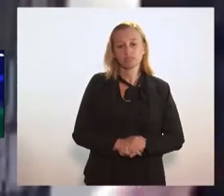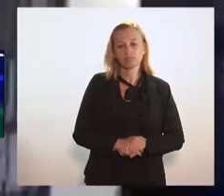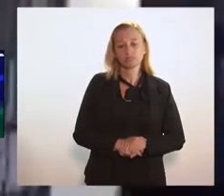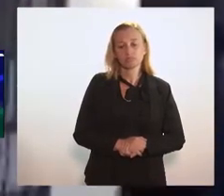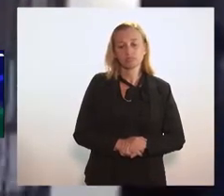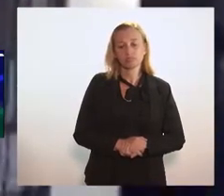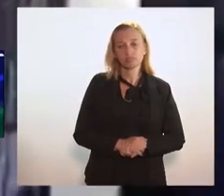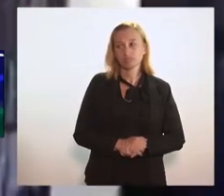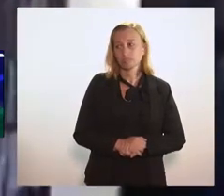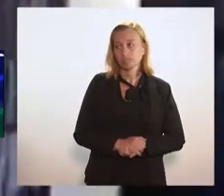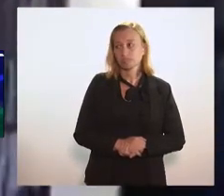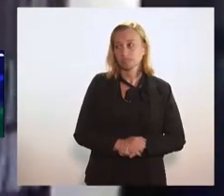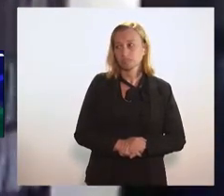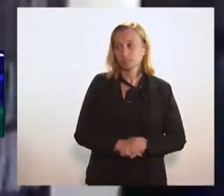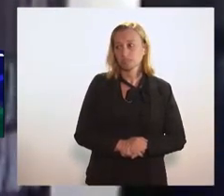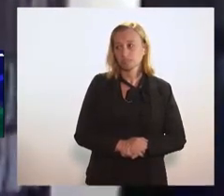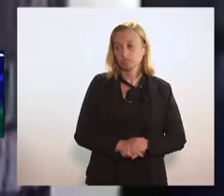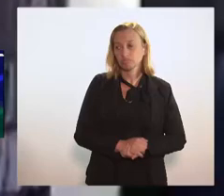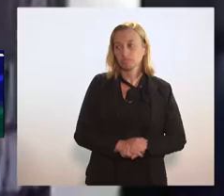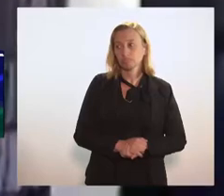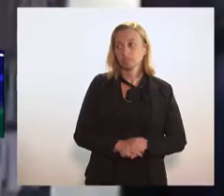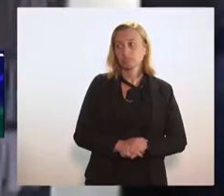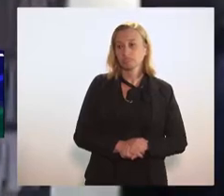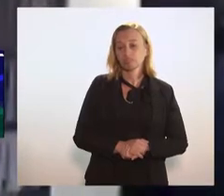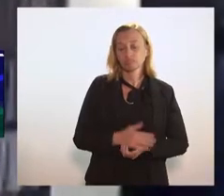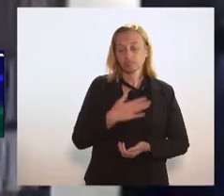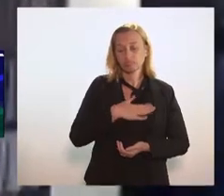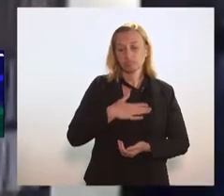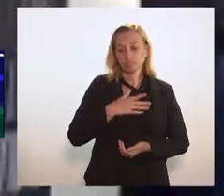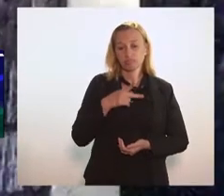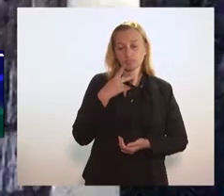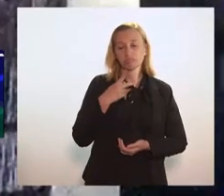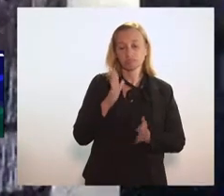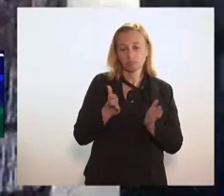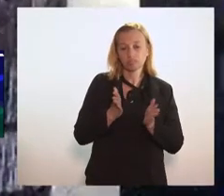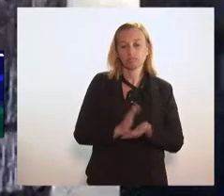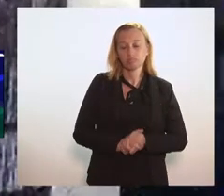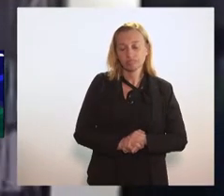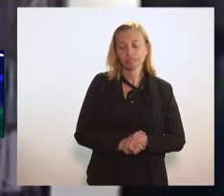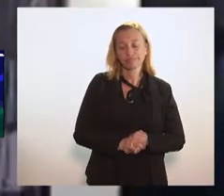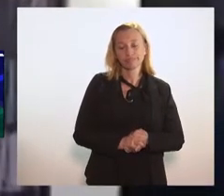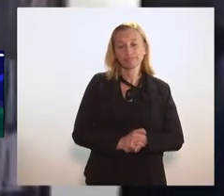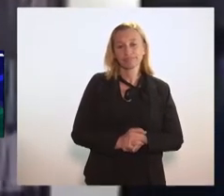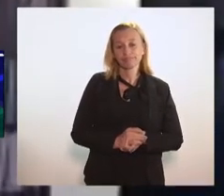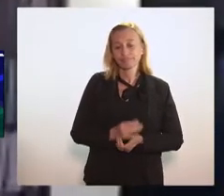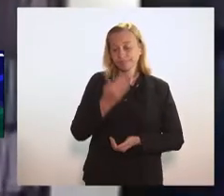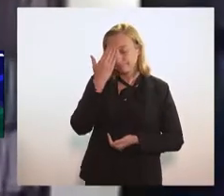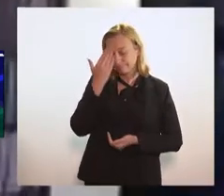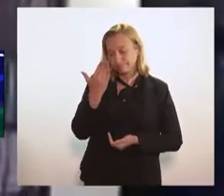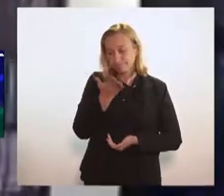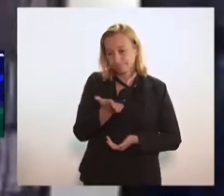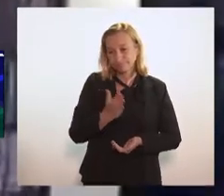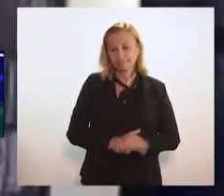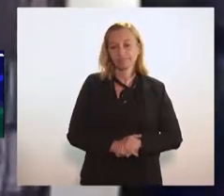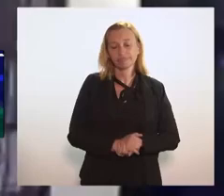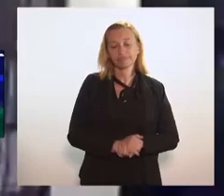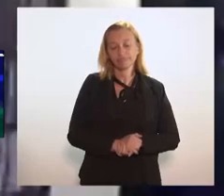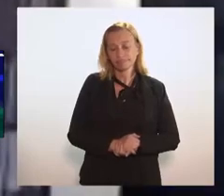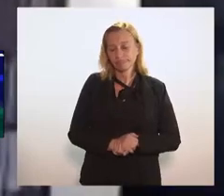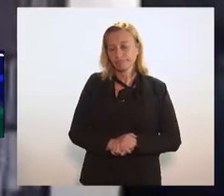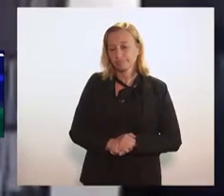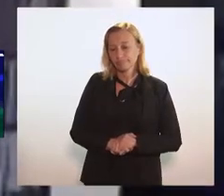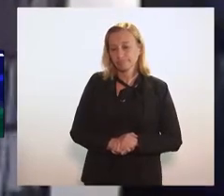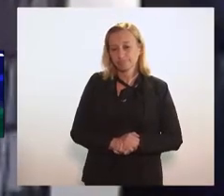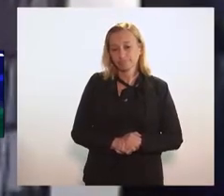fora de compreensão. Bom, era isso que eu gostaria por hoje de colocar. Agradeço profundamente